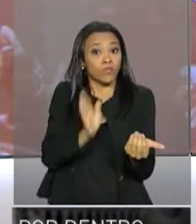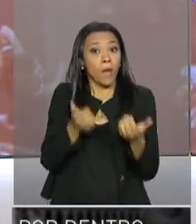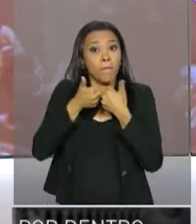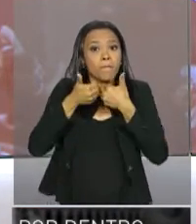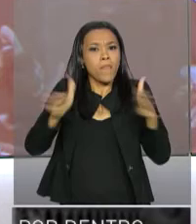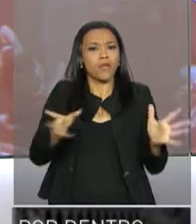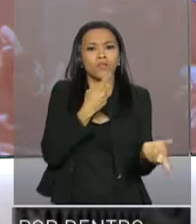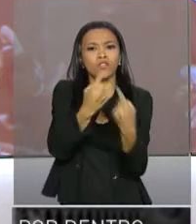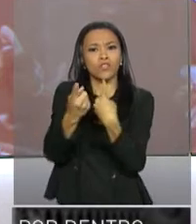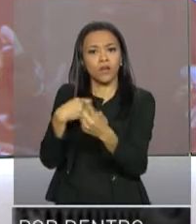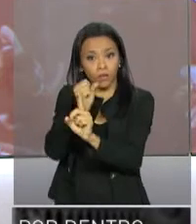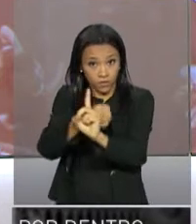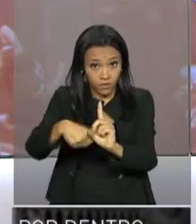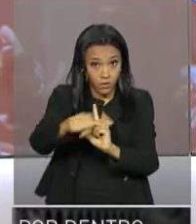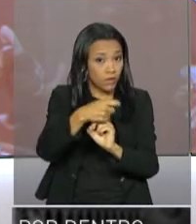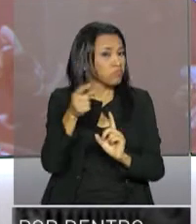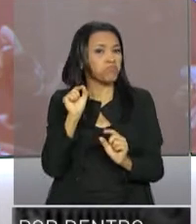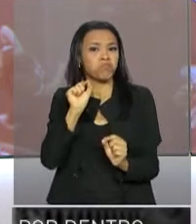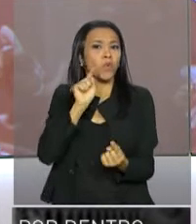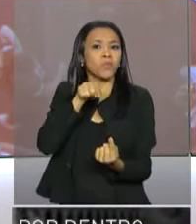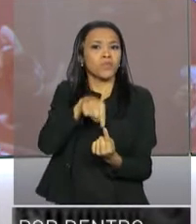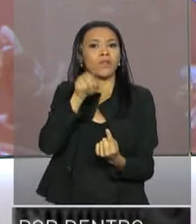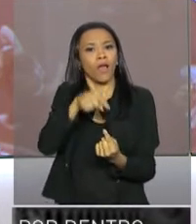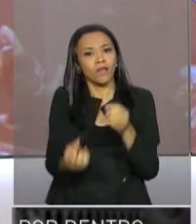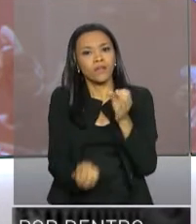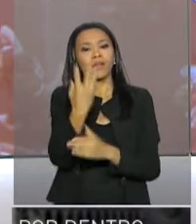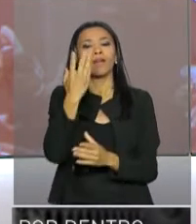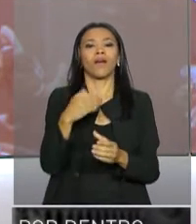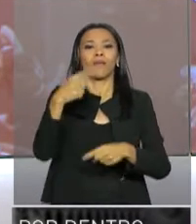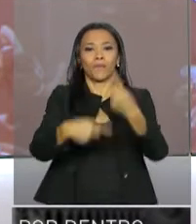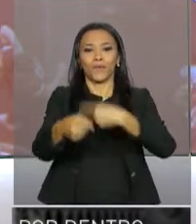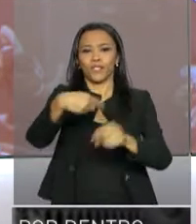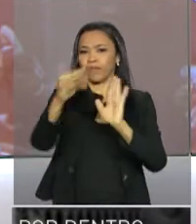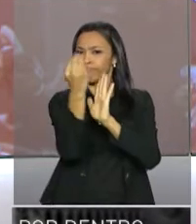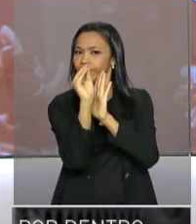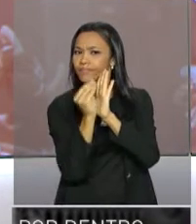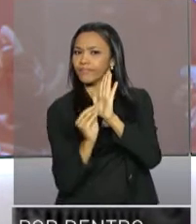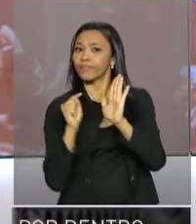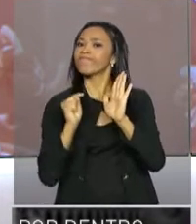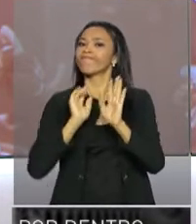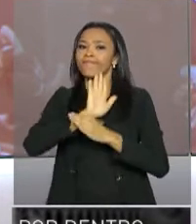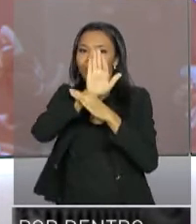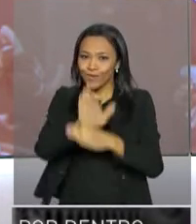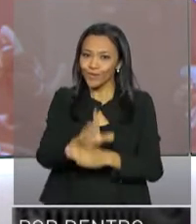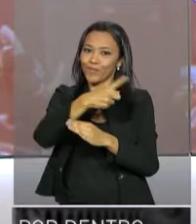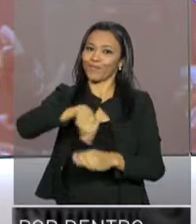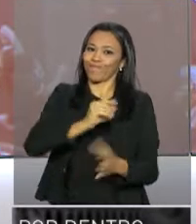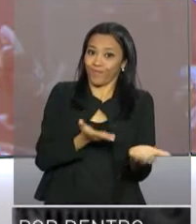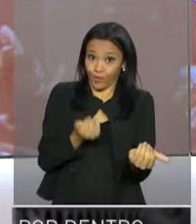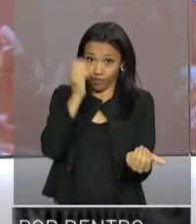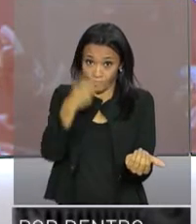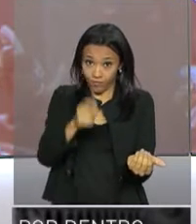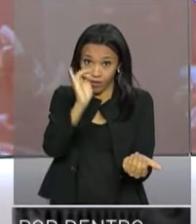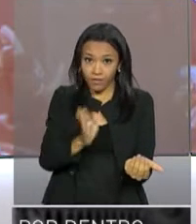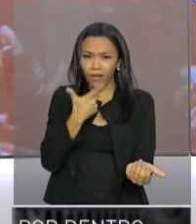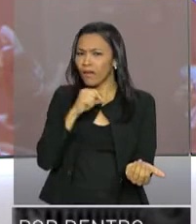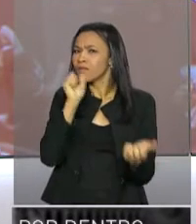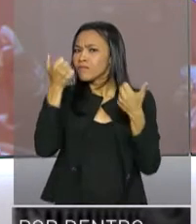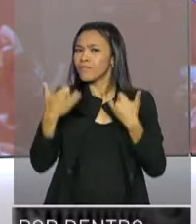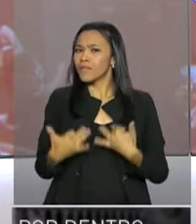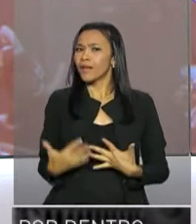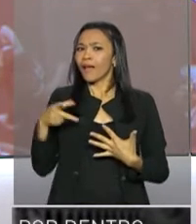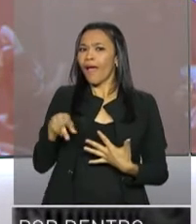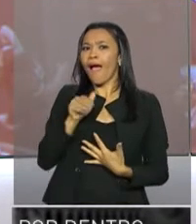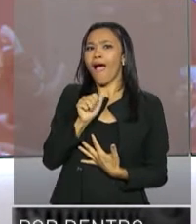ao diálogo com a sociedade para estabelecer políticas públicas que beneficiem o jovem brasileiro. Quem explica é